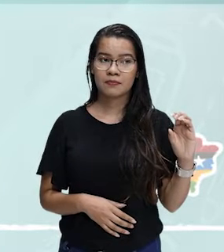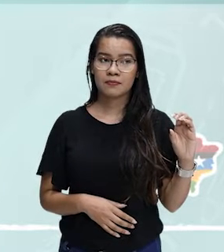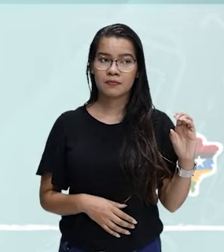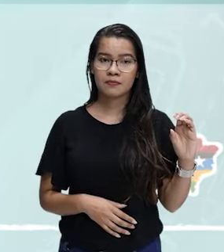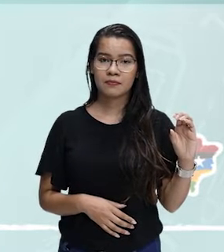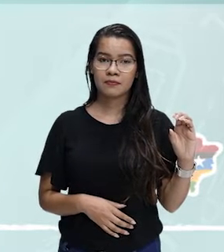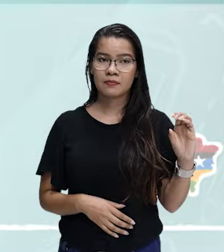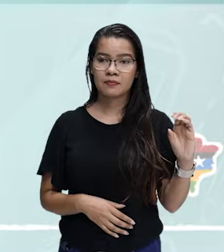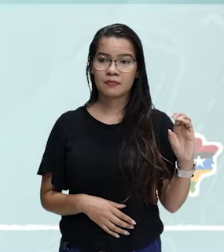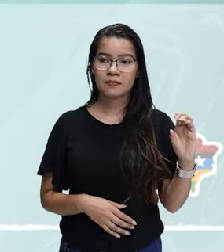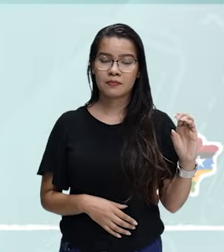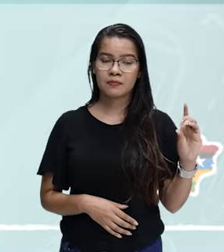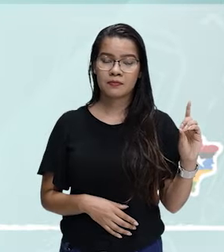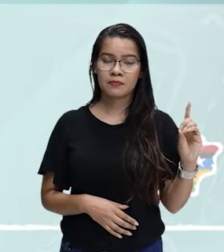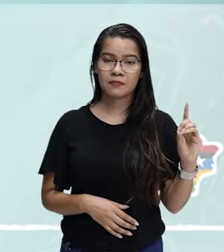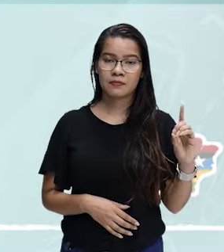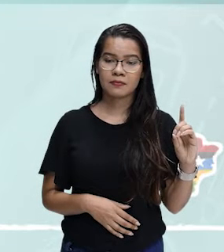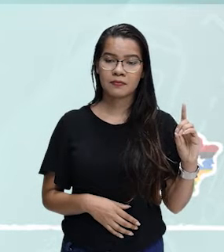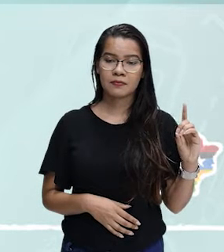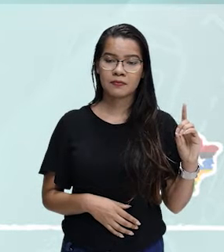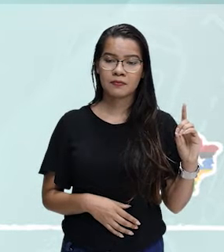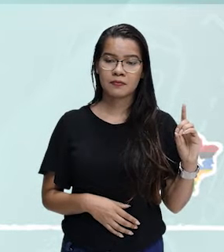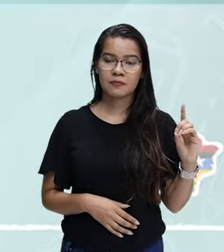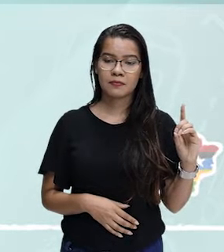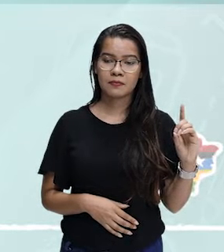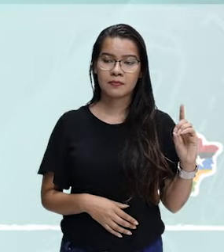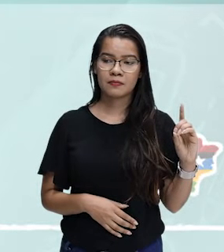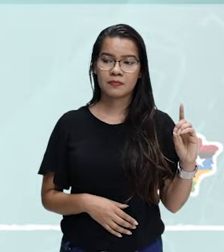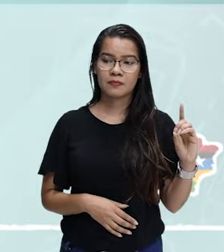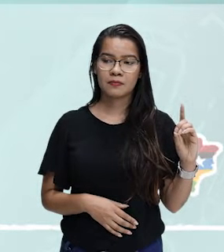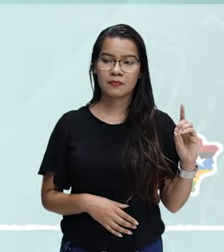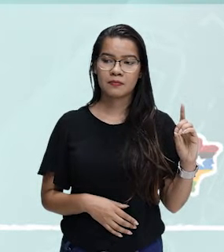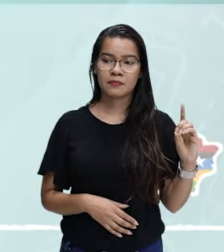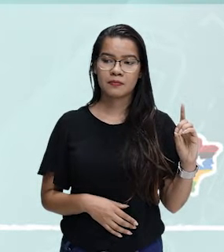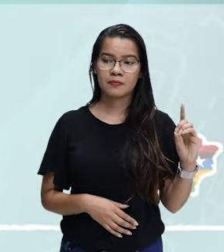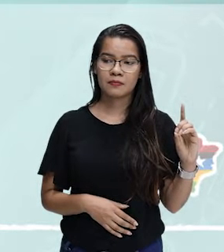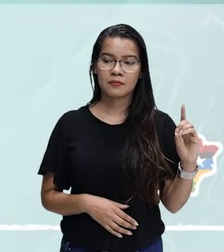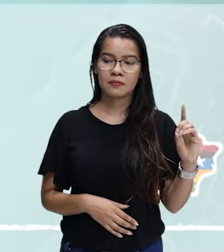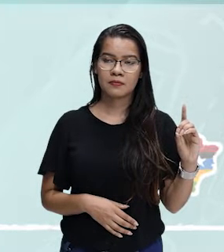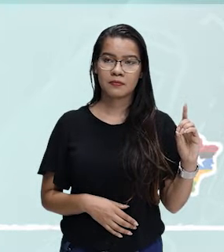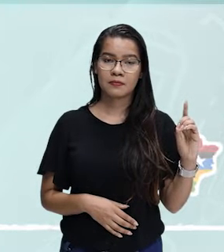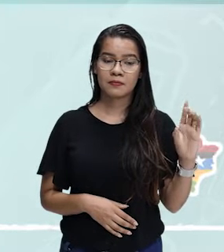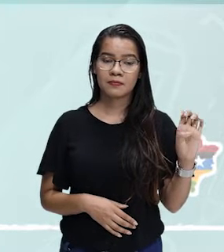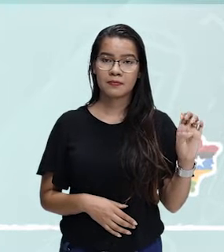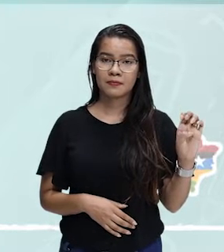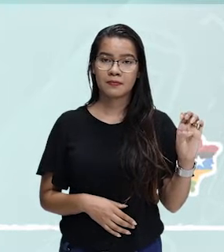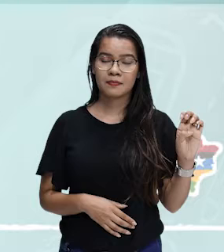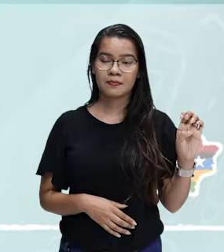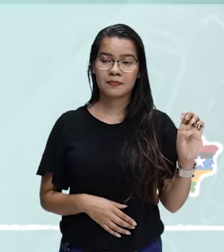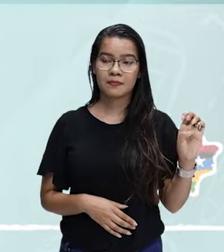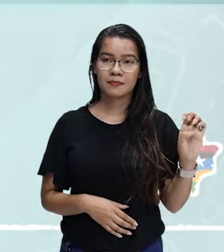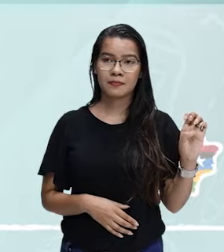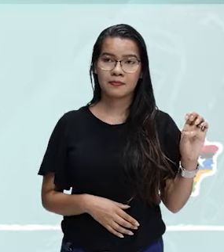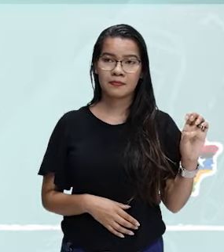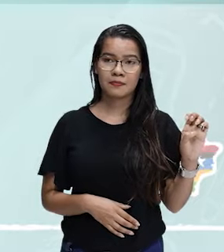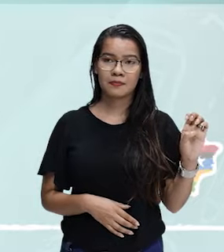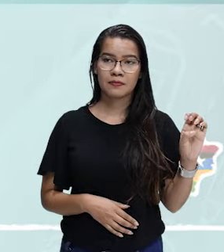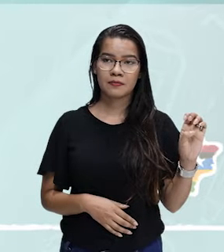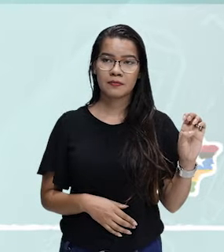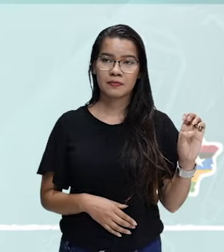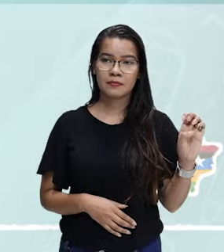predicativa. Letra D, substantiva objetiva direta ou letra E,